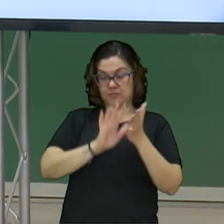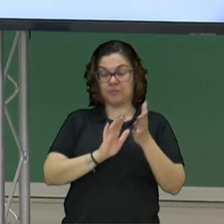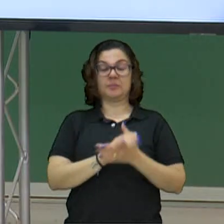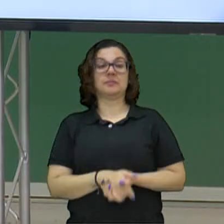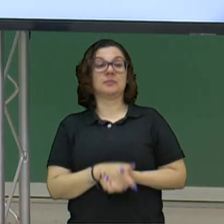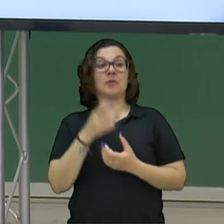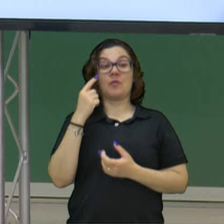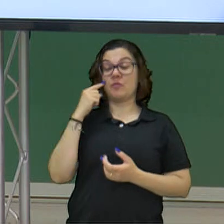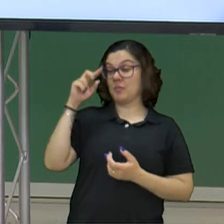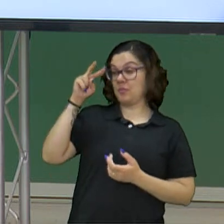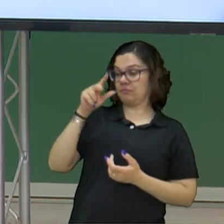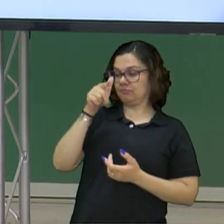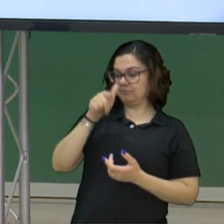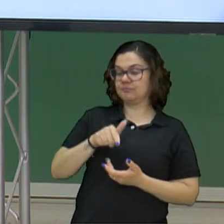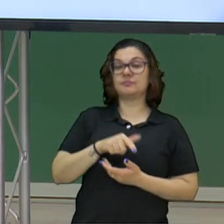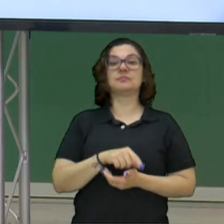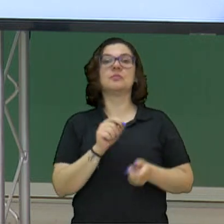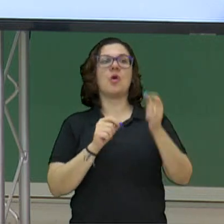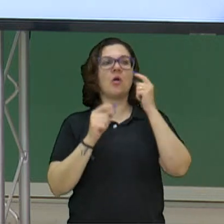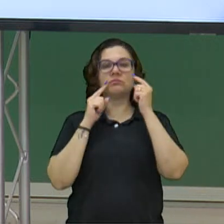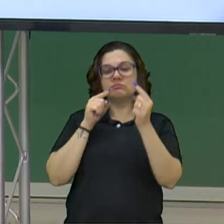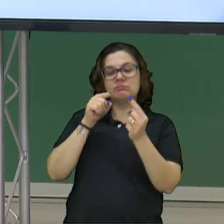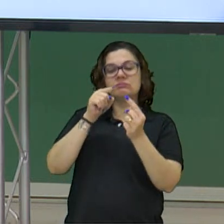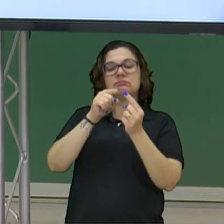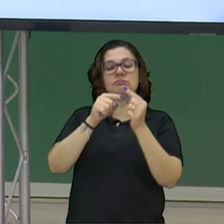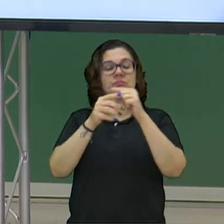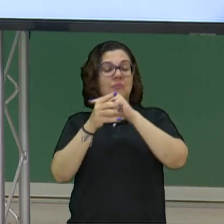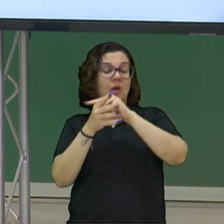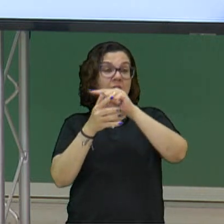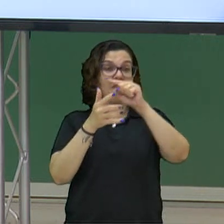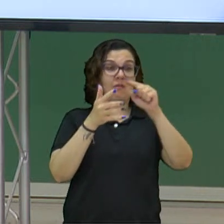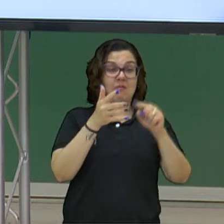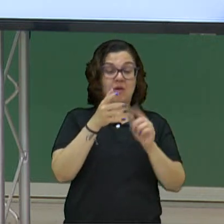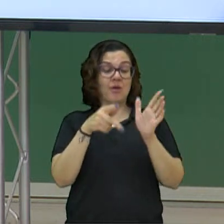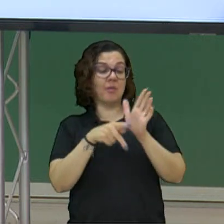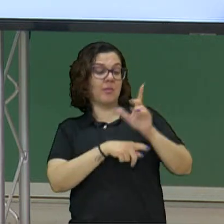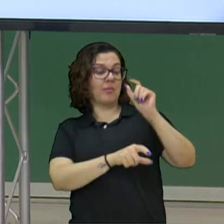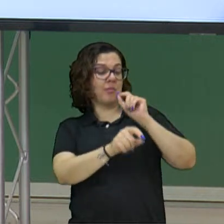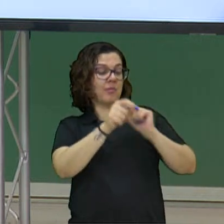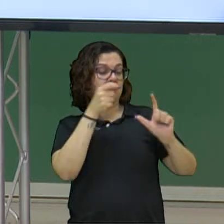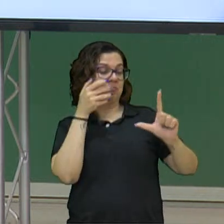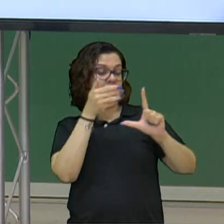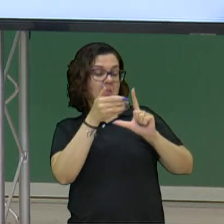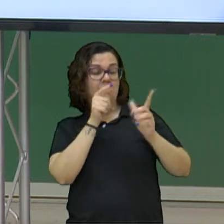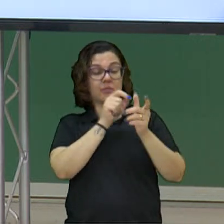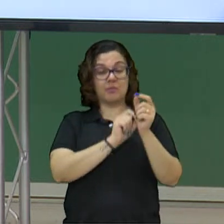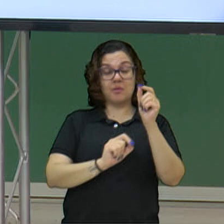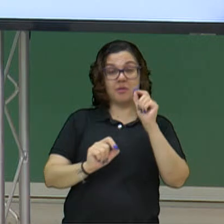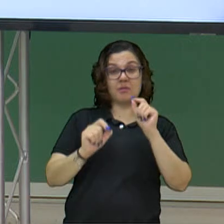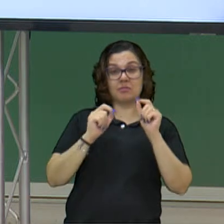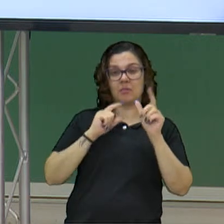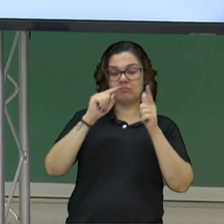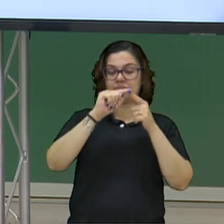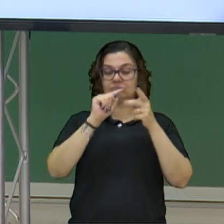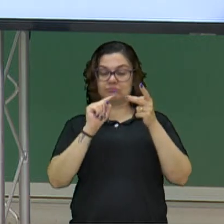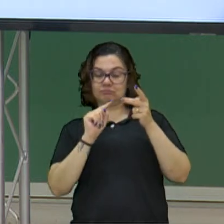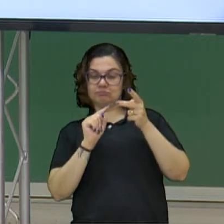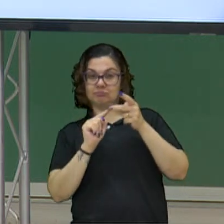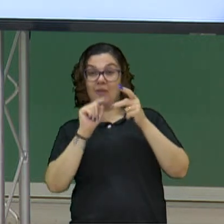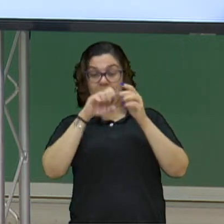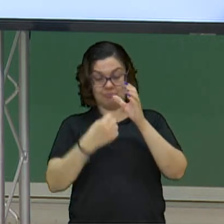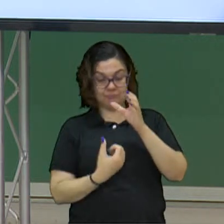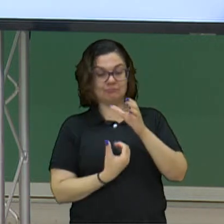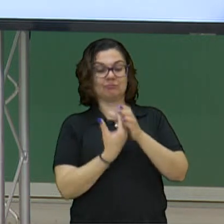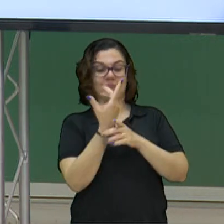atividade vamos relento novamente identifique em cada imagem a imagem abaixo aqui categoria elas pertencem